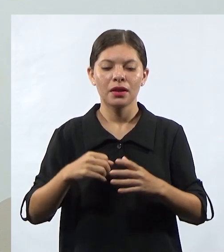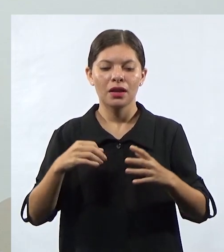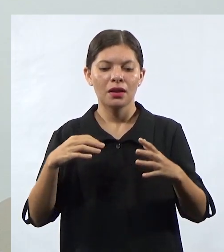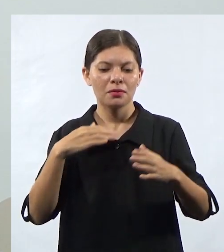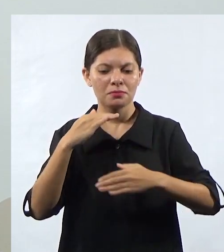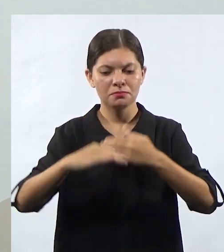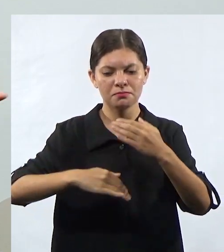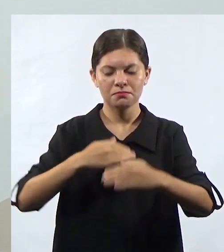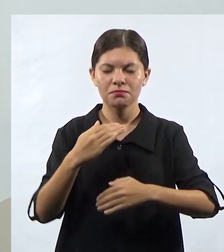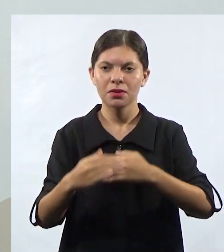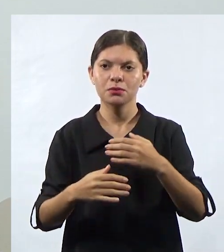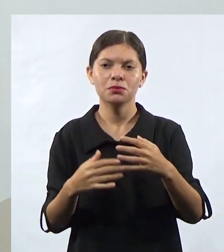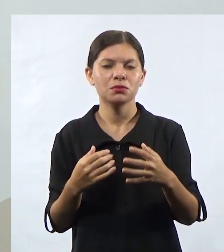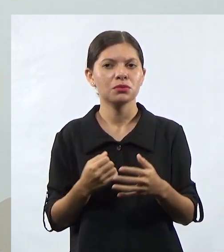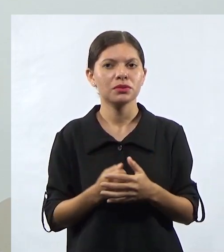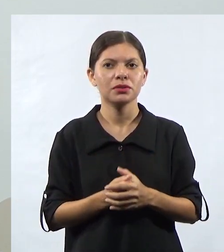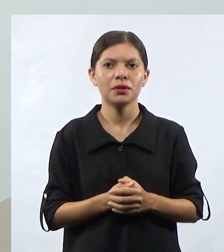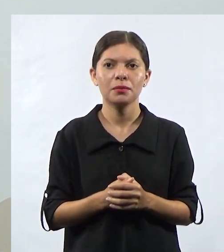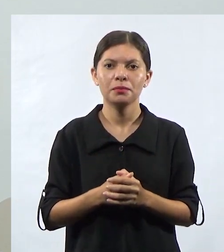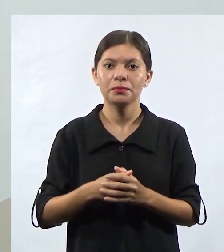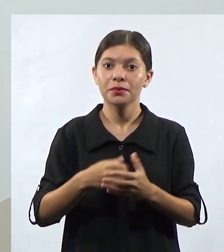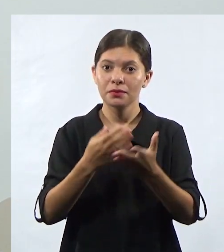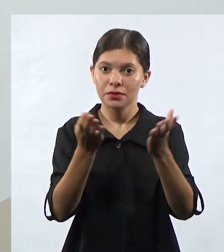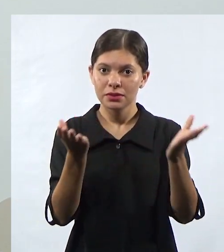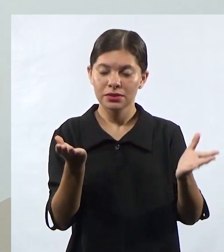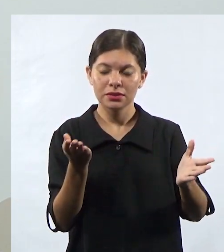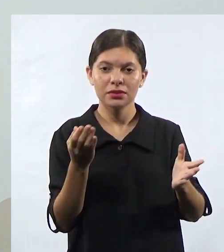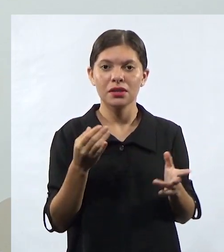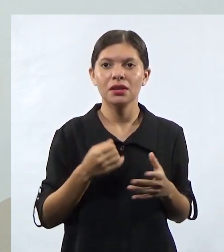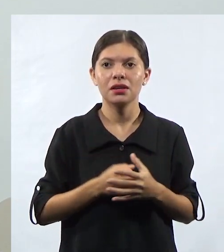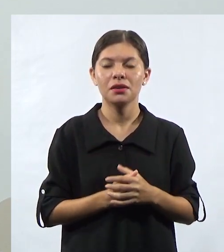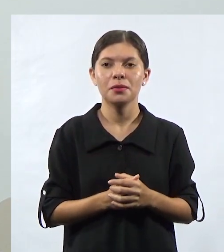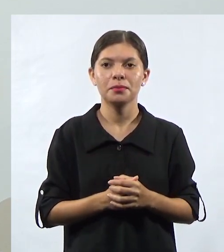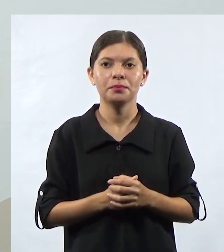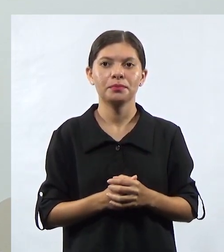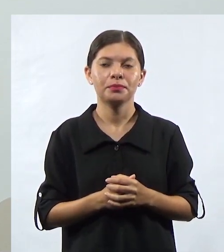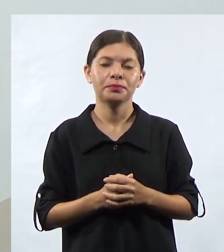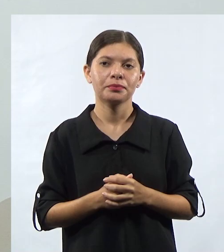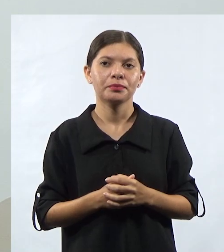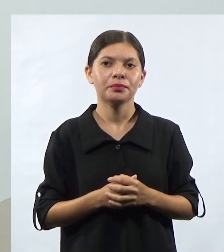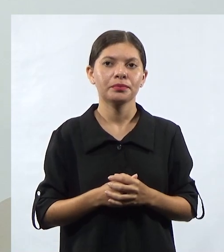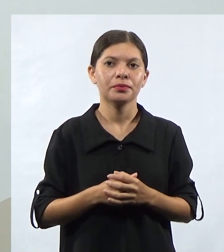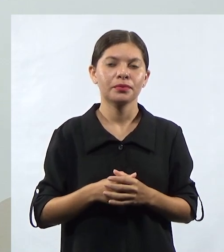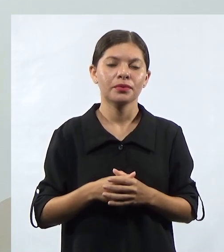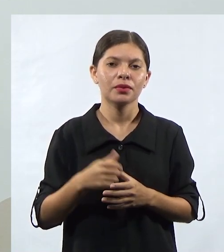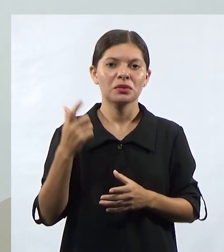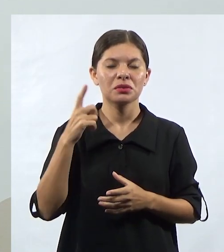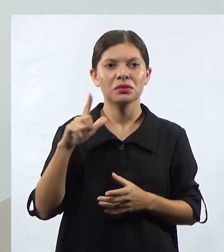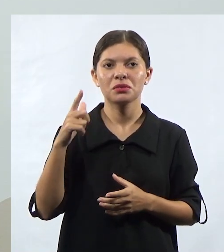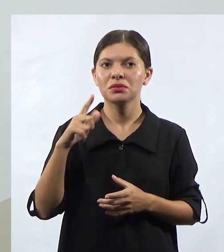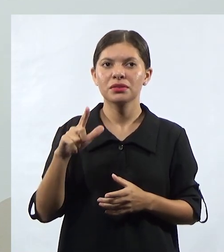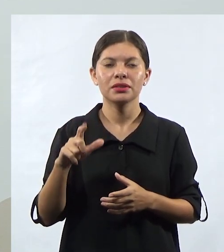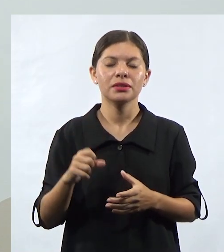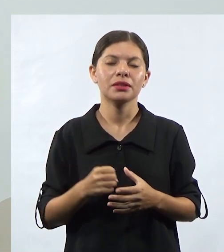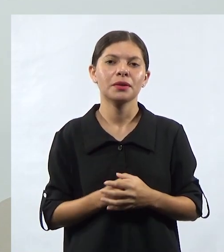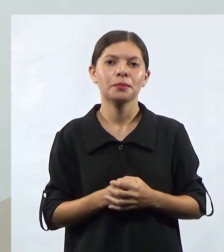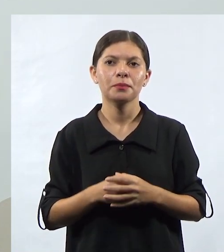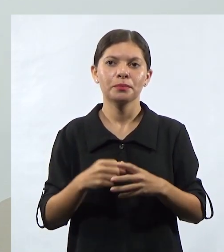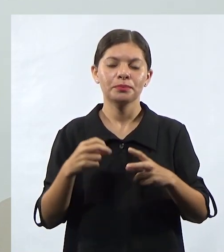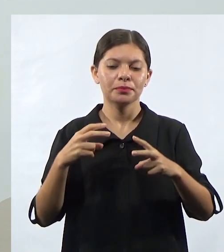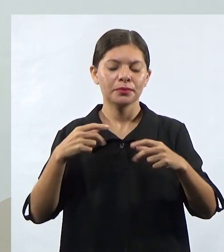e você, enquanto moderador, não perder o controle da discussão. Porque, às